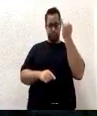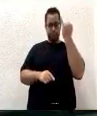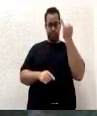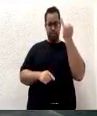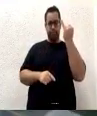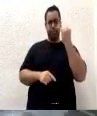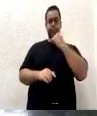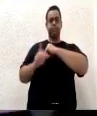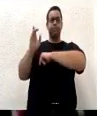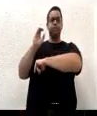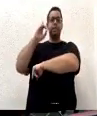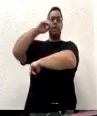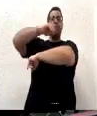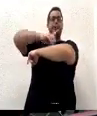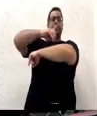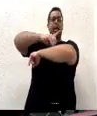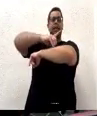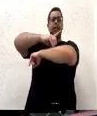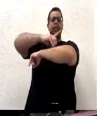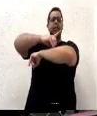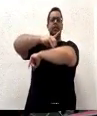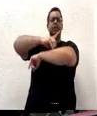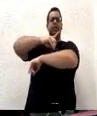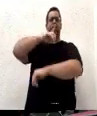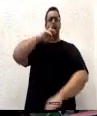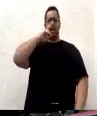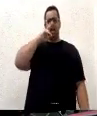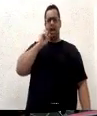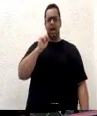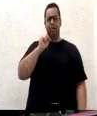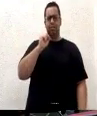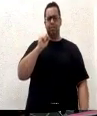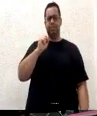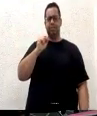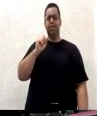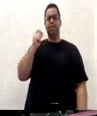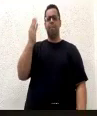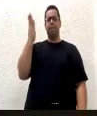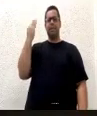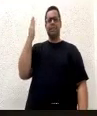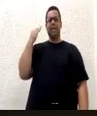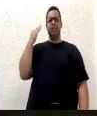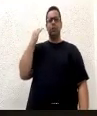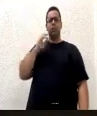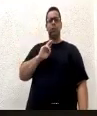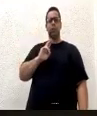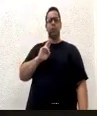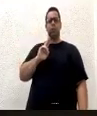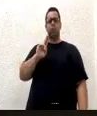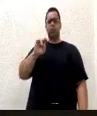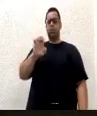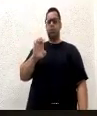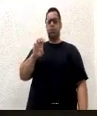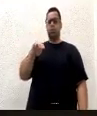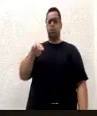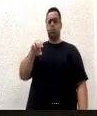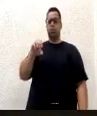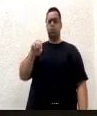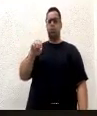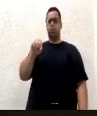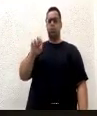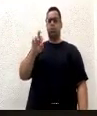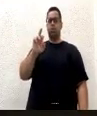dengue grave. Né? A gente falava assim de dengue hemorrágica, usava esse termo, né? É um termo que a gente não utiliza mais. Por que a gente não utiliza